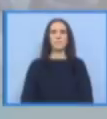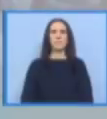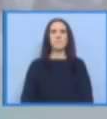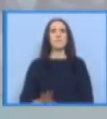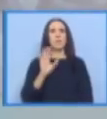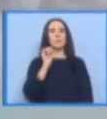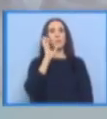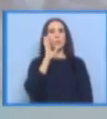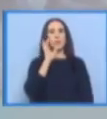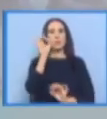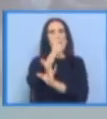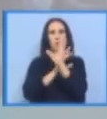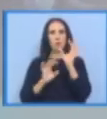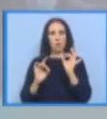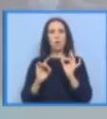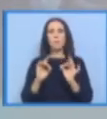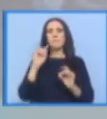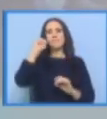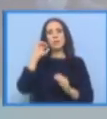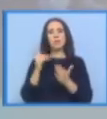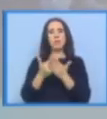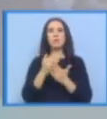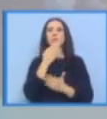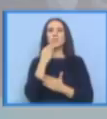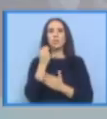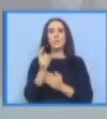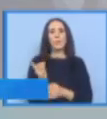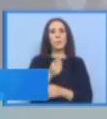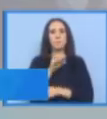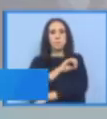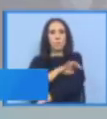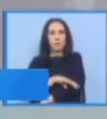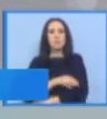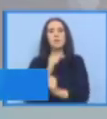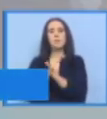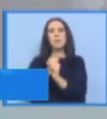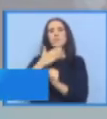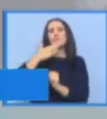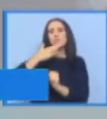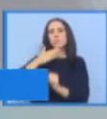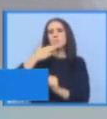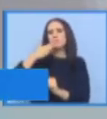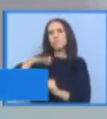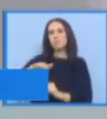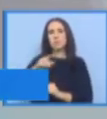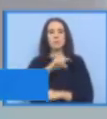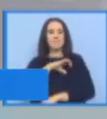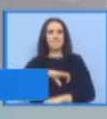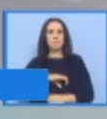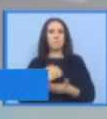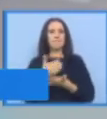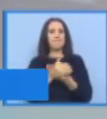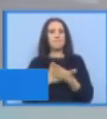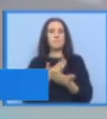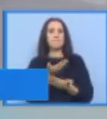Olá, muito boa tarde. A Europa está a condenar os jovens à pobreza. O trabalho precário e os baixos rendimentos são fatores